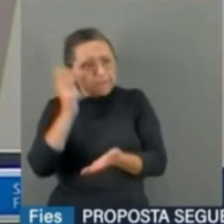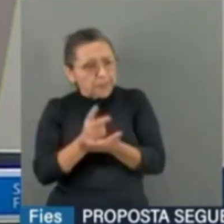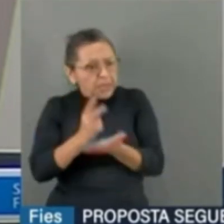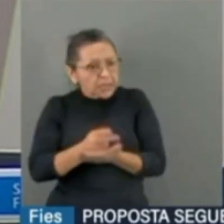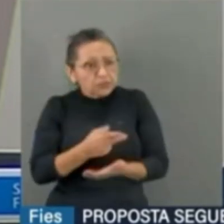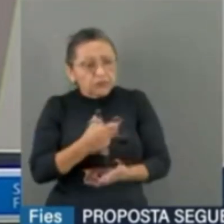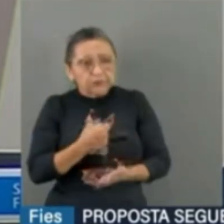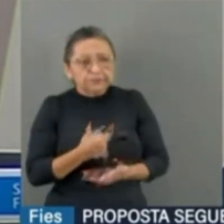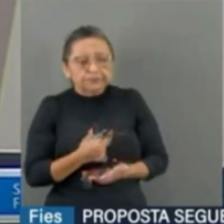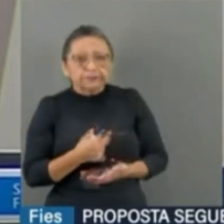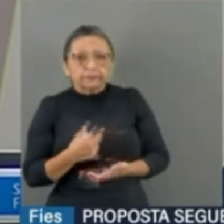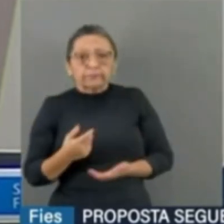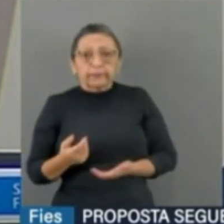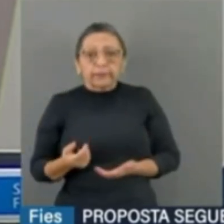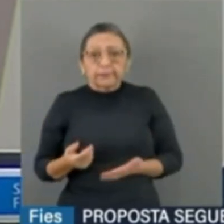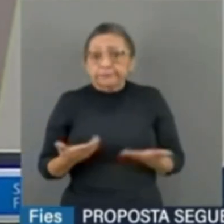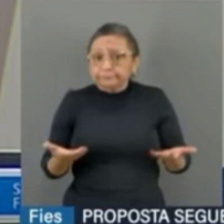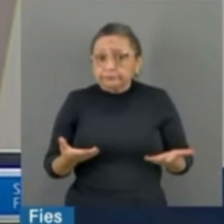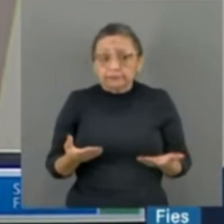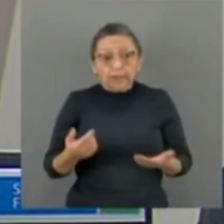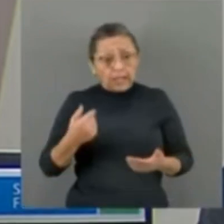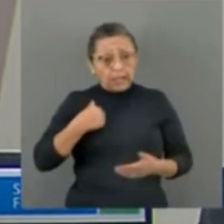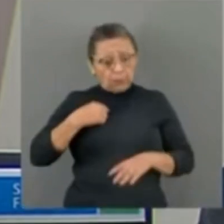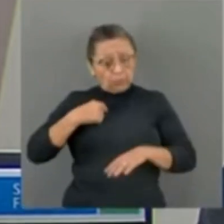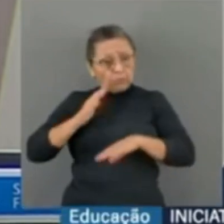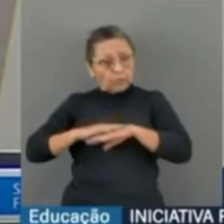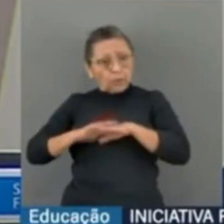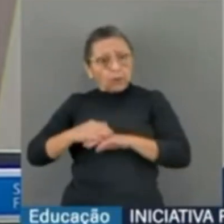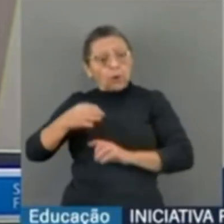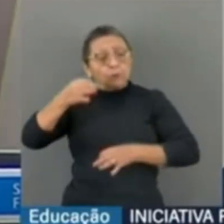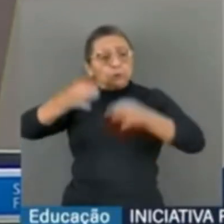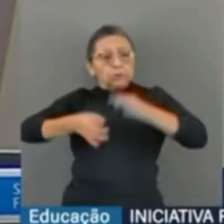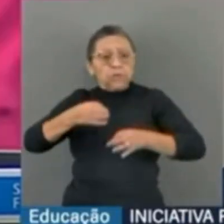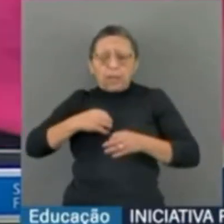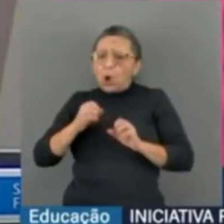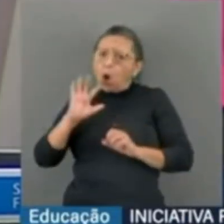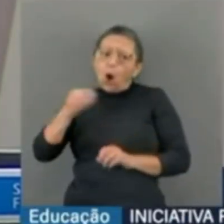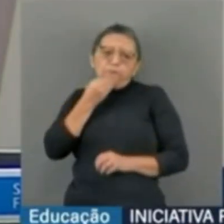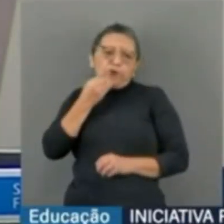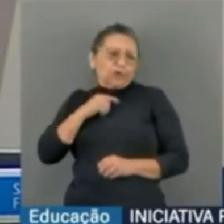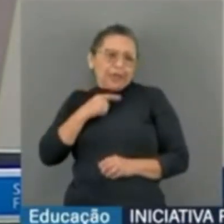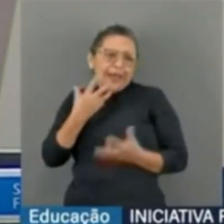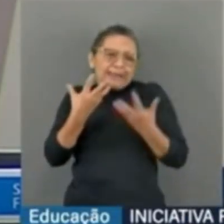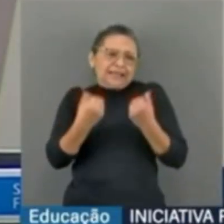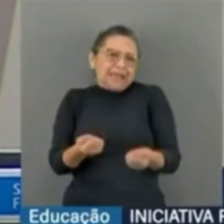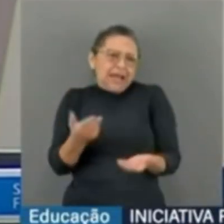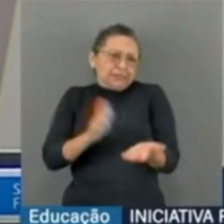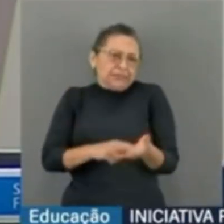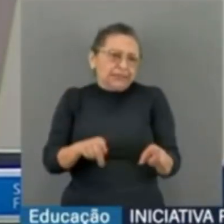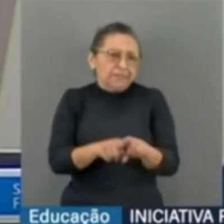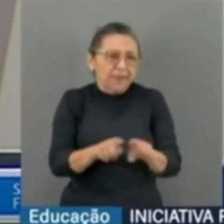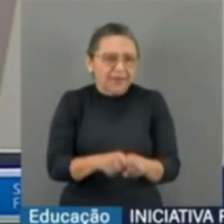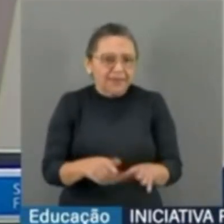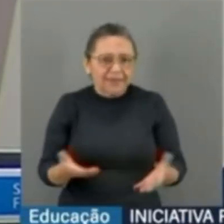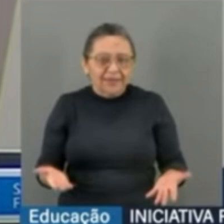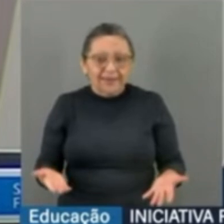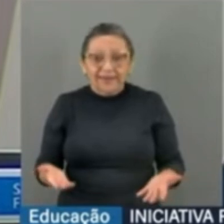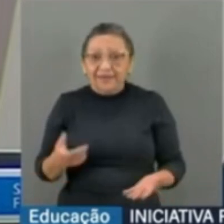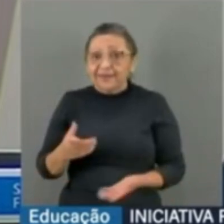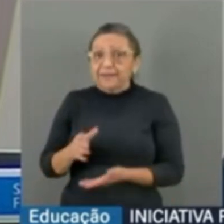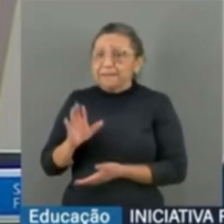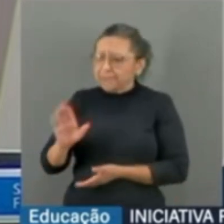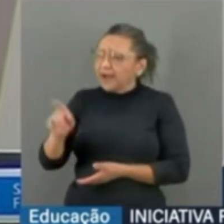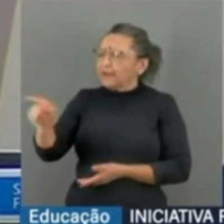pessoas do mesmo sexo, como jurista, é óbvio que eu tenho que admitir isso também. E dizer, agora o senhor